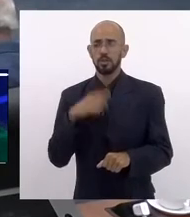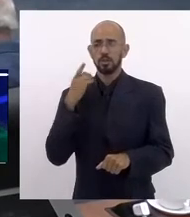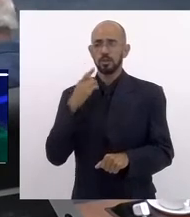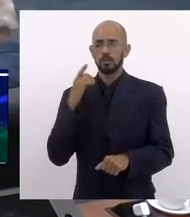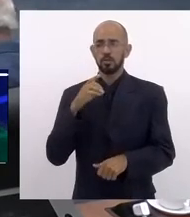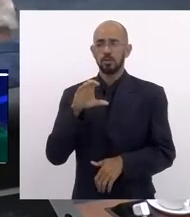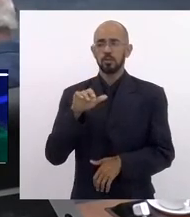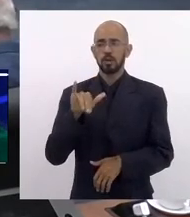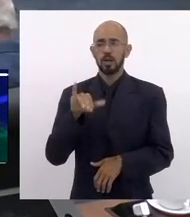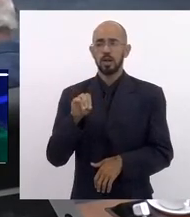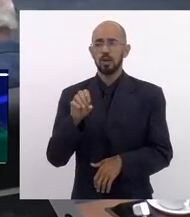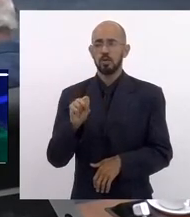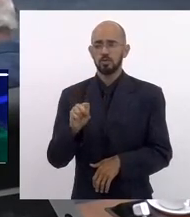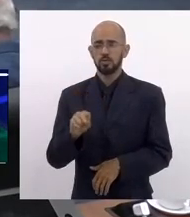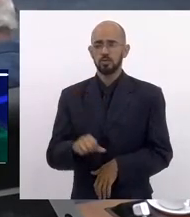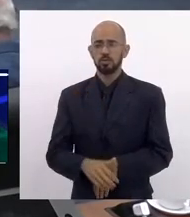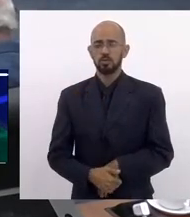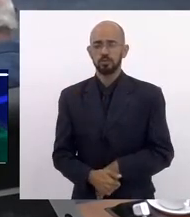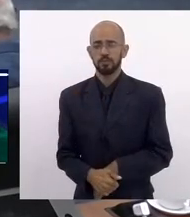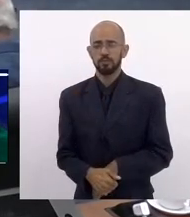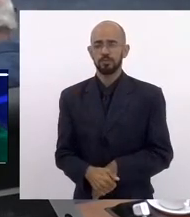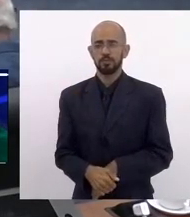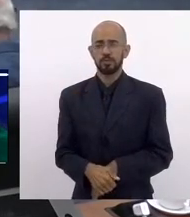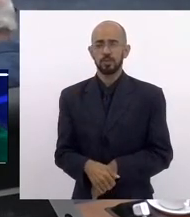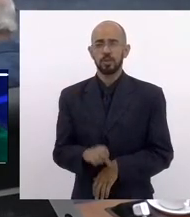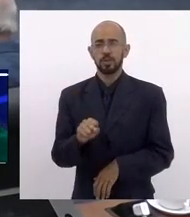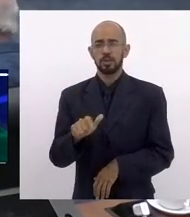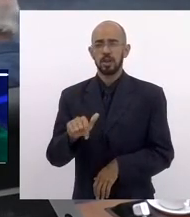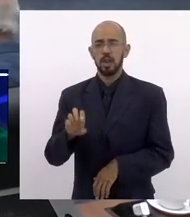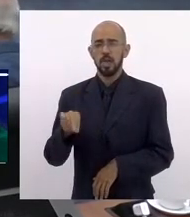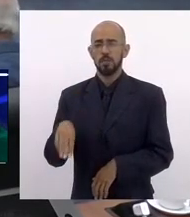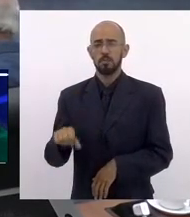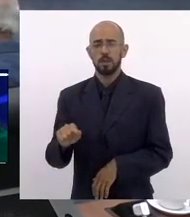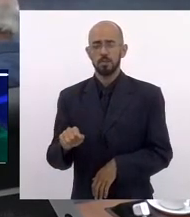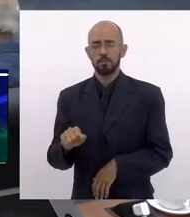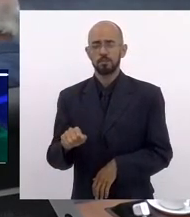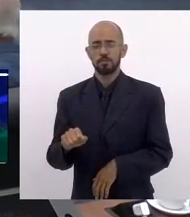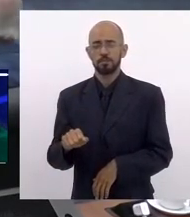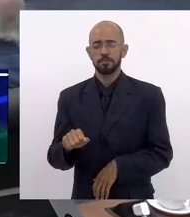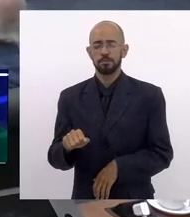Carlos Augusto. Coronel Salema.